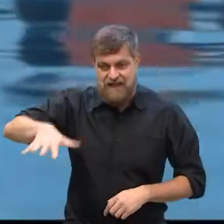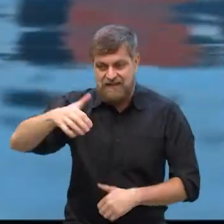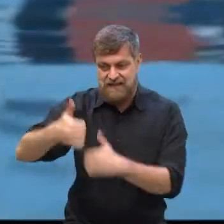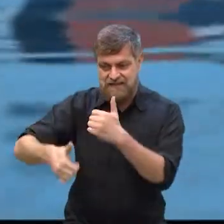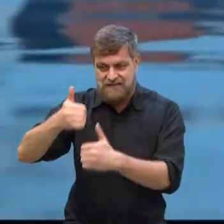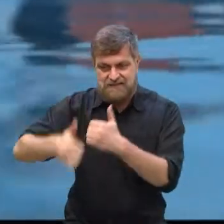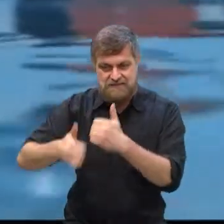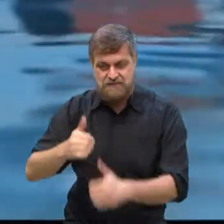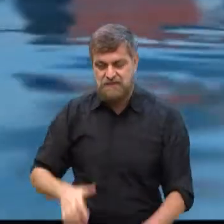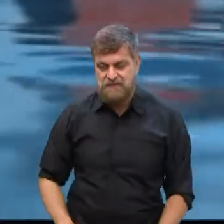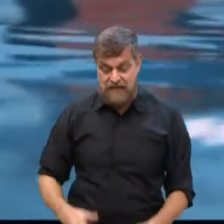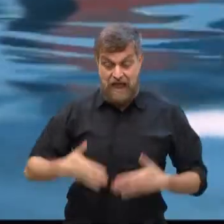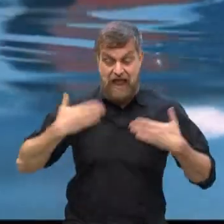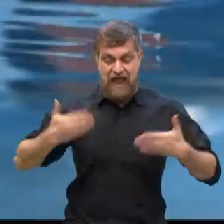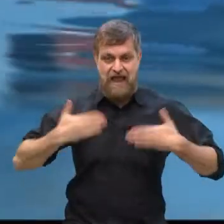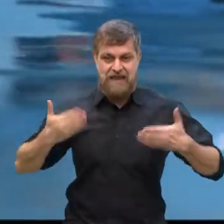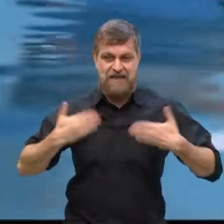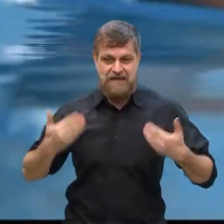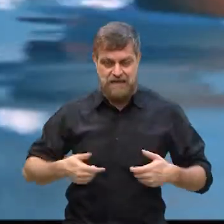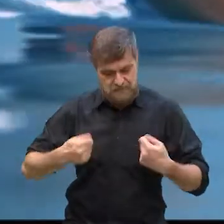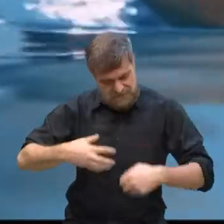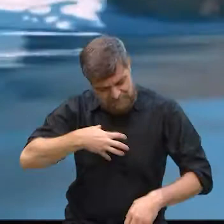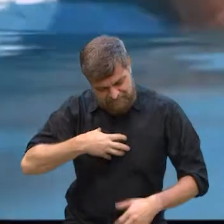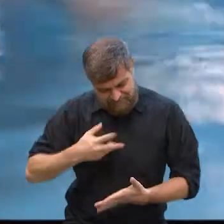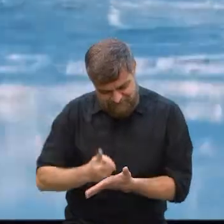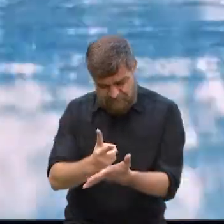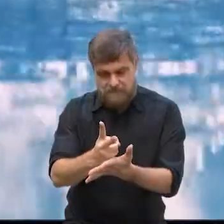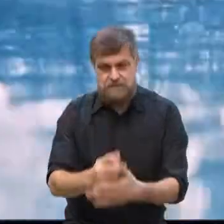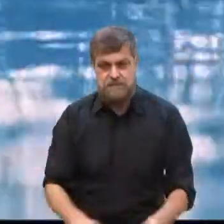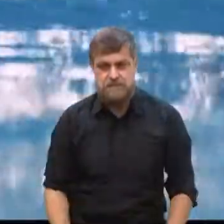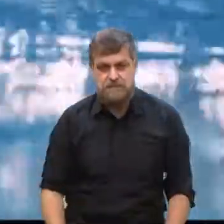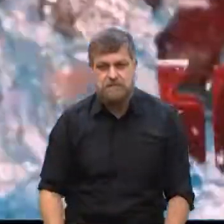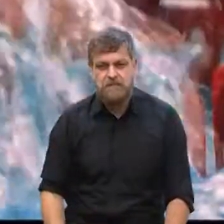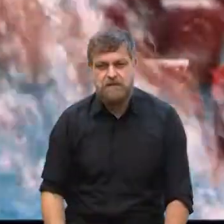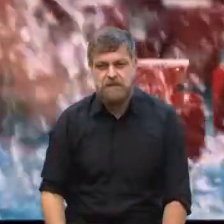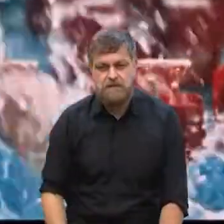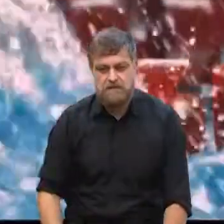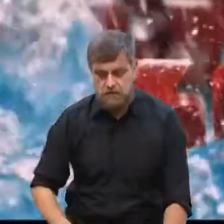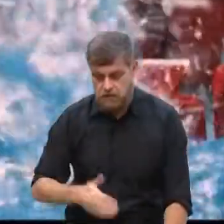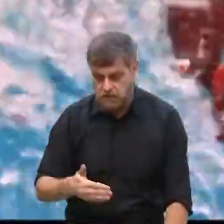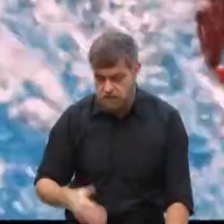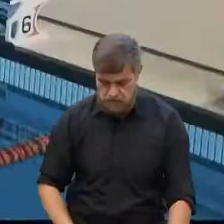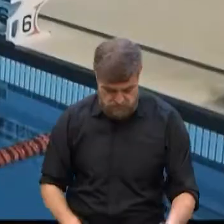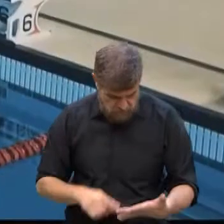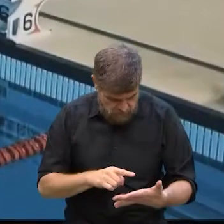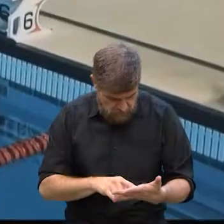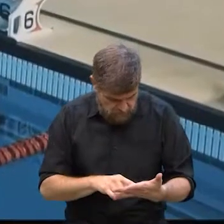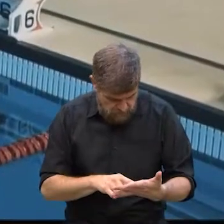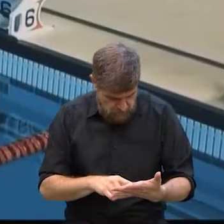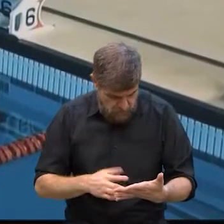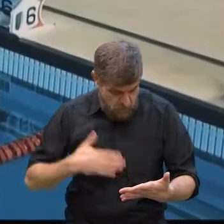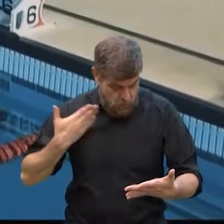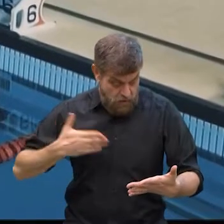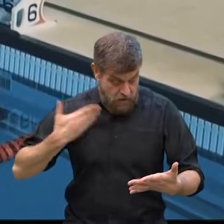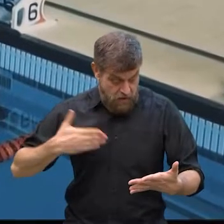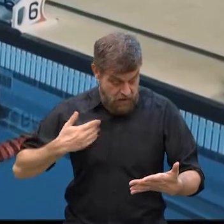alegria naquilo. E por isso que eu falei aqui foi justamente isso. Quando eu fiquei sabendo, a alegria foi